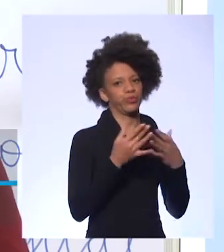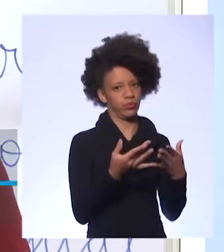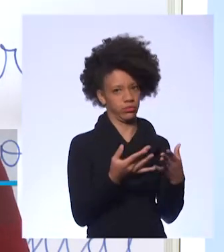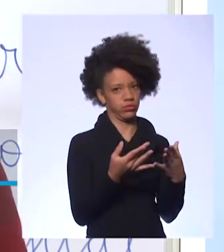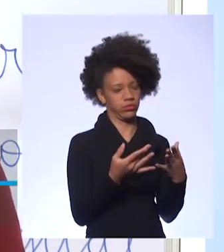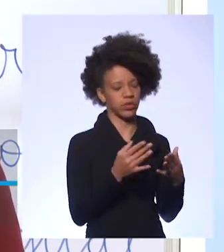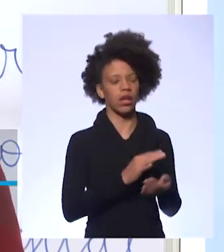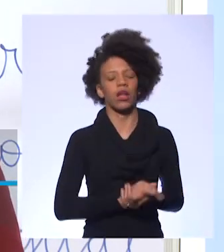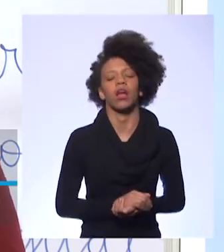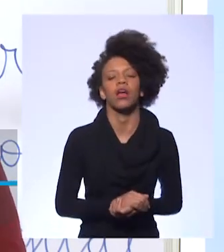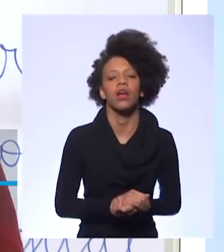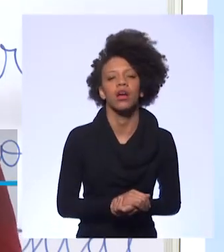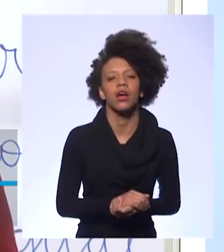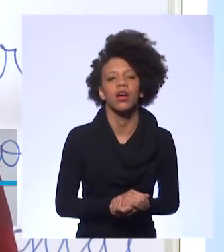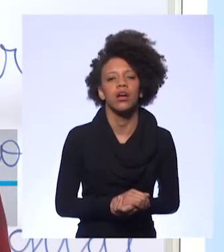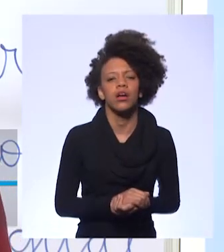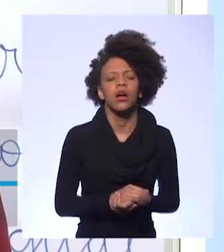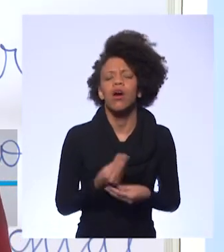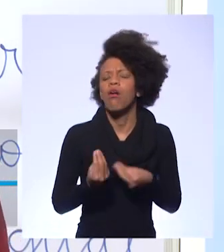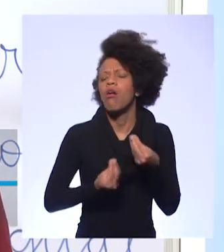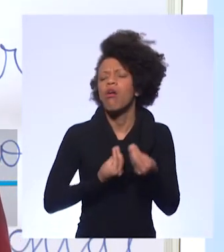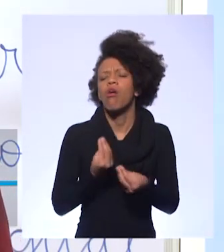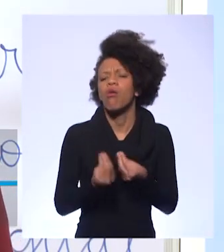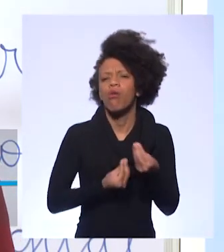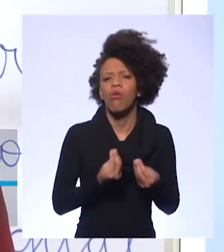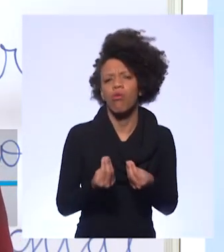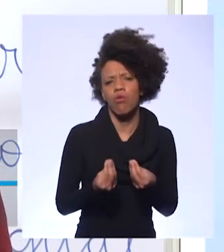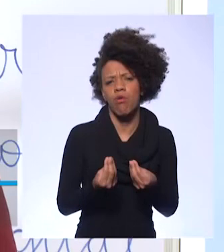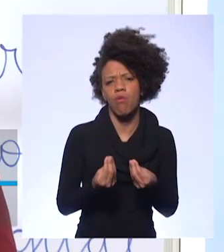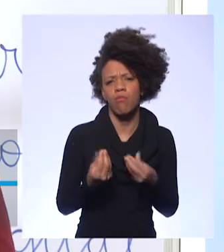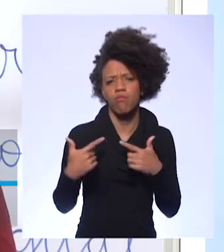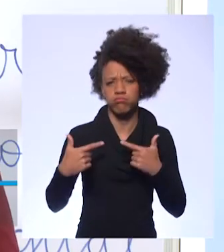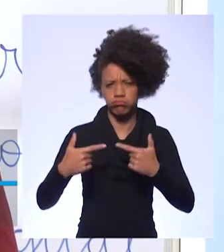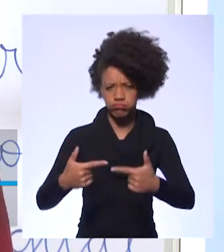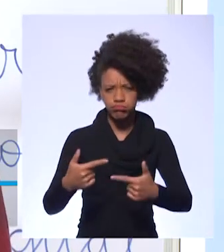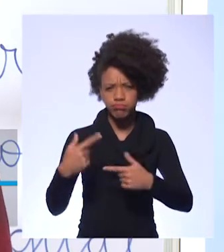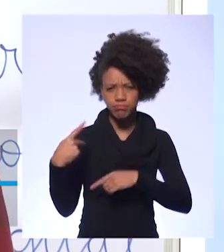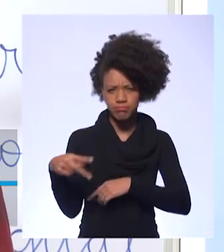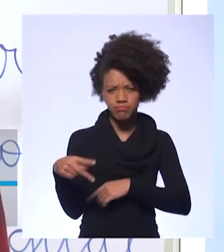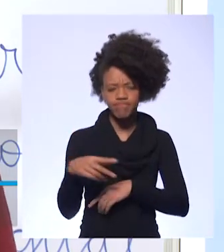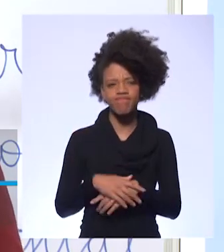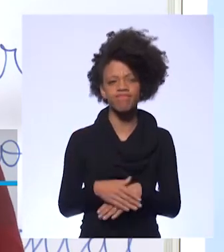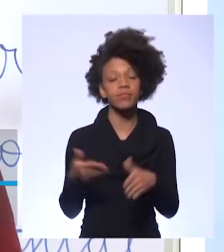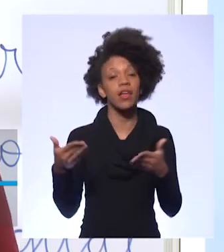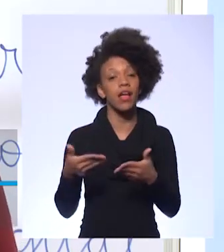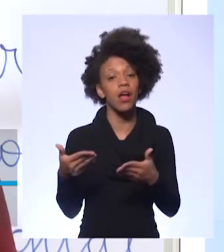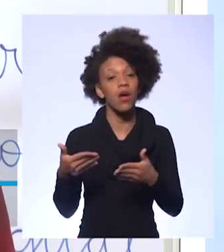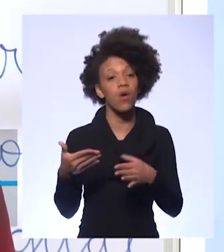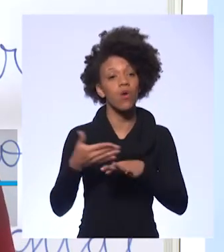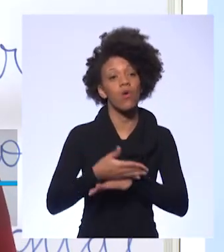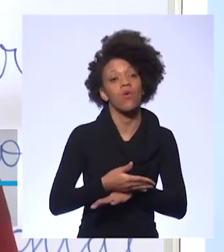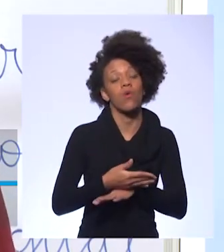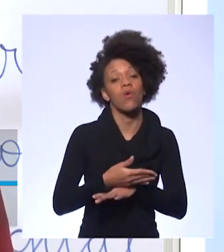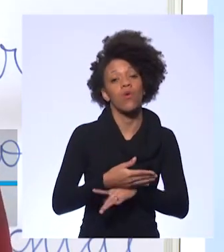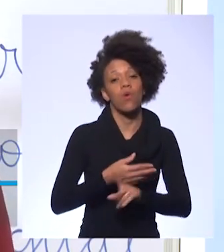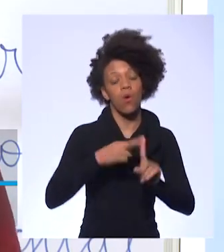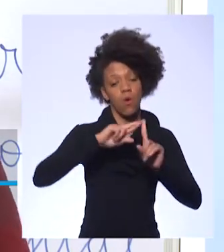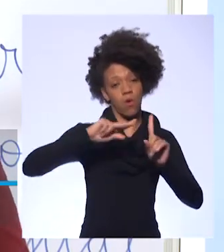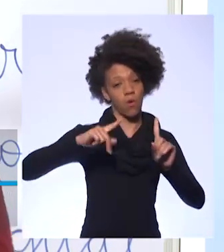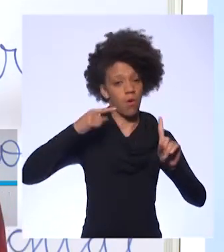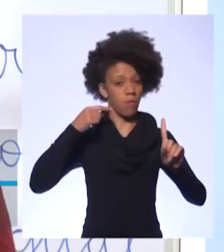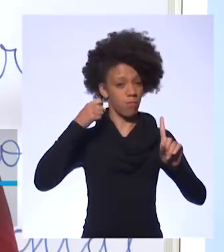que são Aliados entre si como que fica o exército paraguaio e agora que entra a história do genocídio